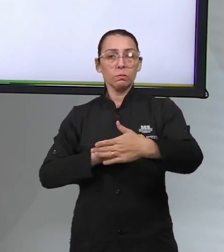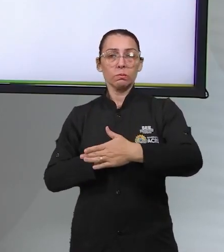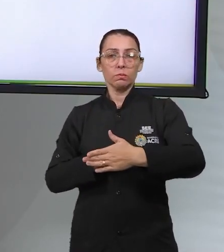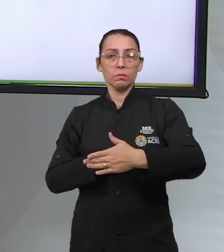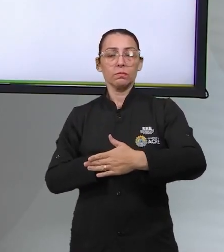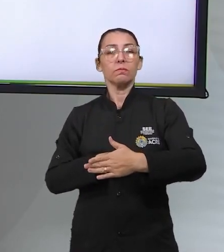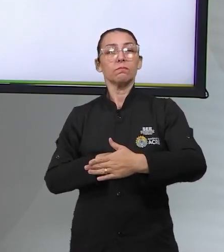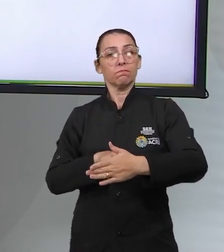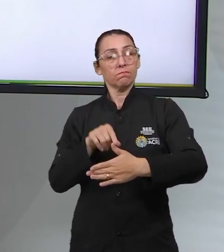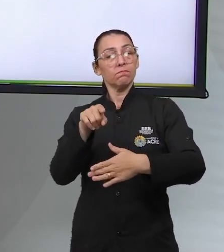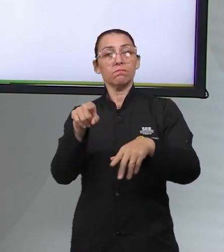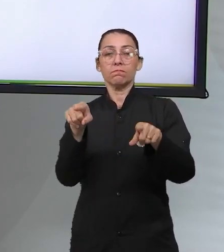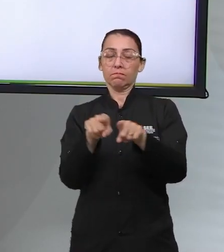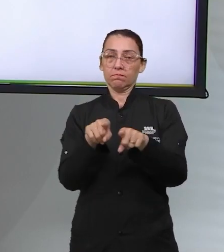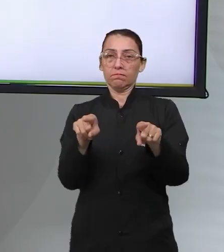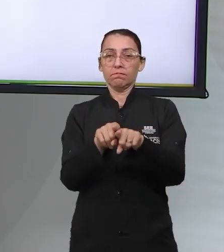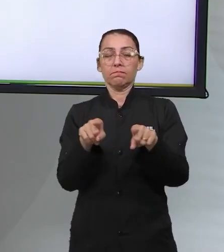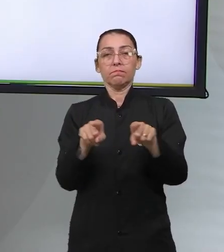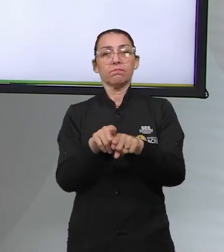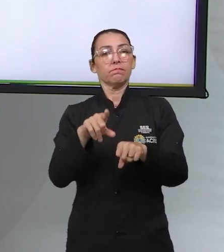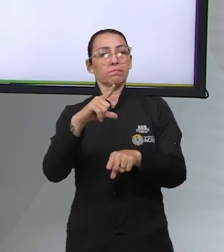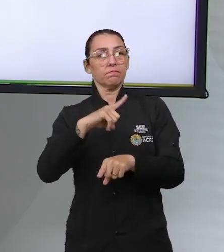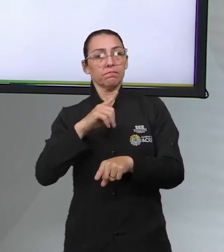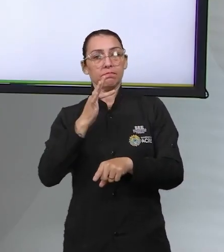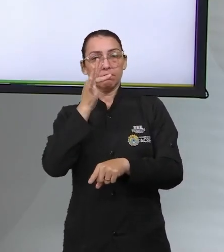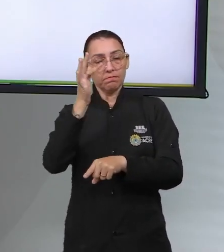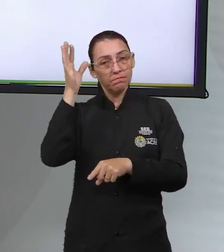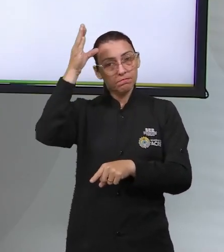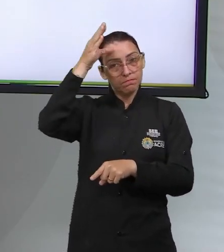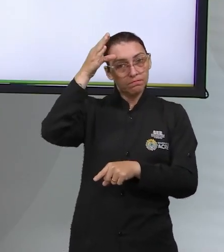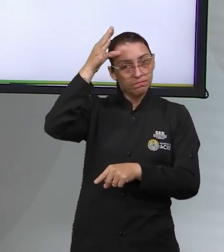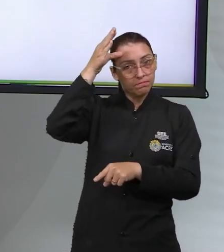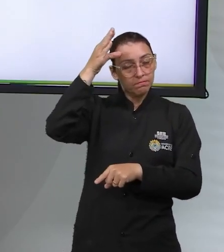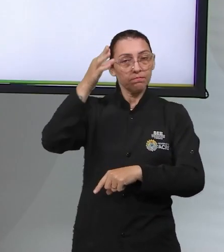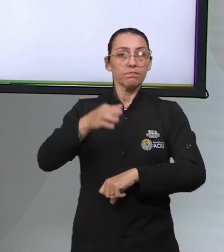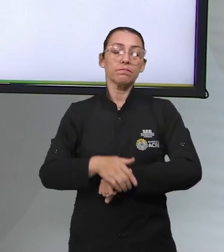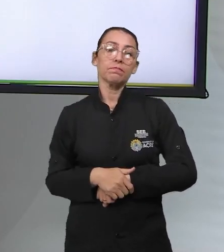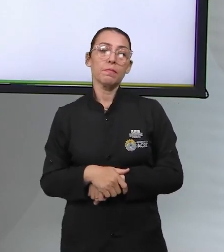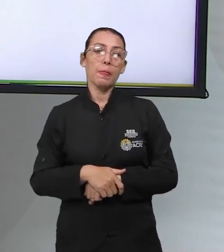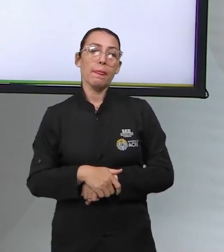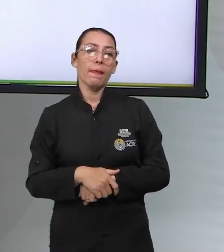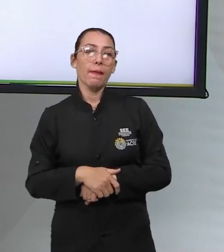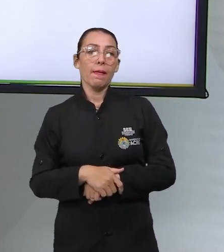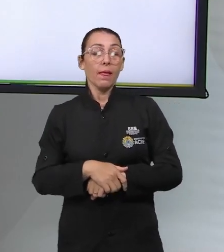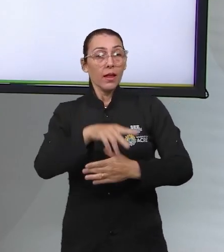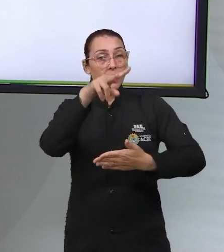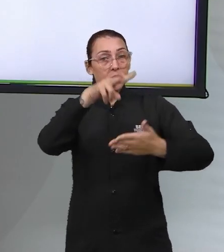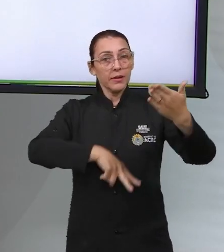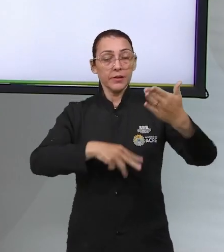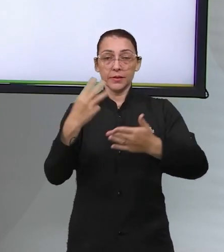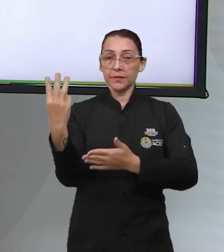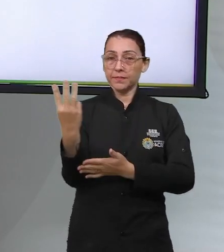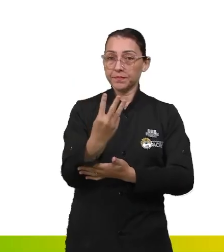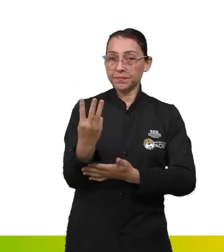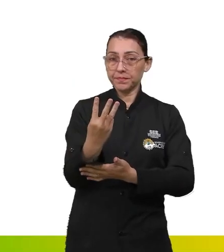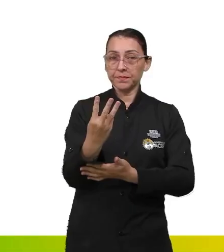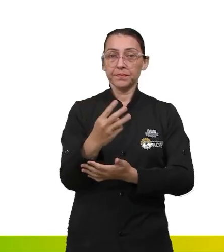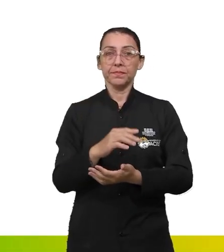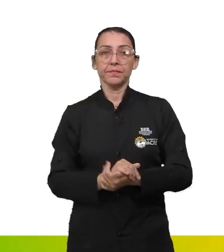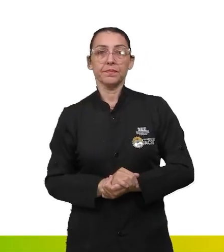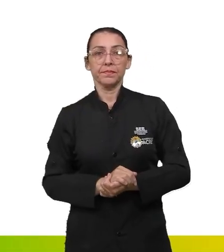ou limitada no que diz respeito à consciência você será. E vamos fazer a leitura aqui do terceiro